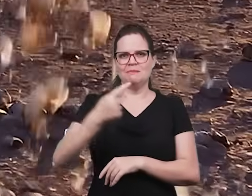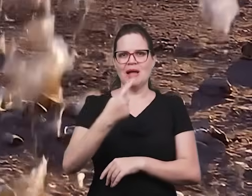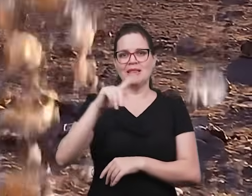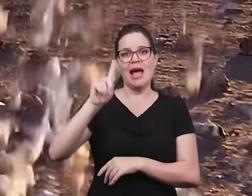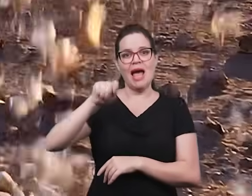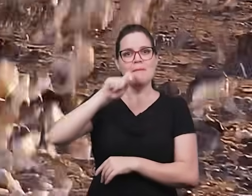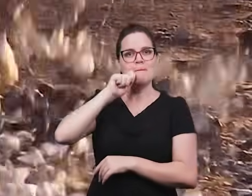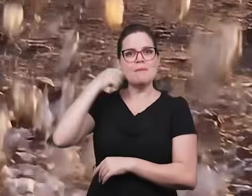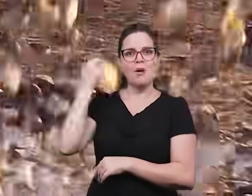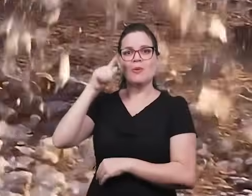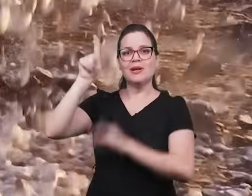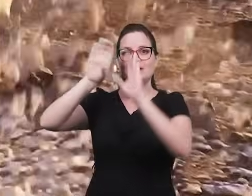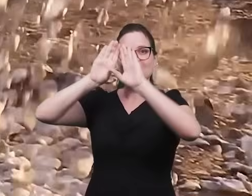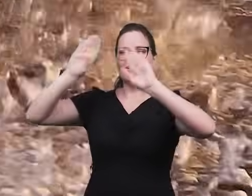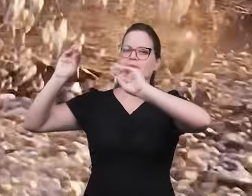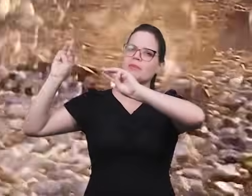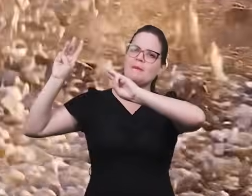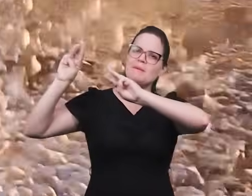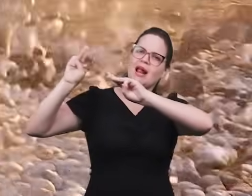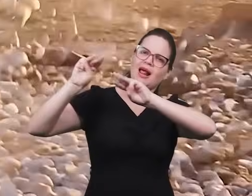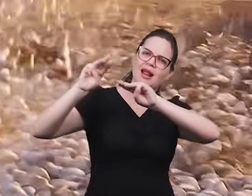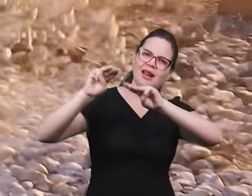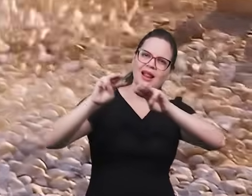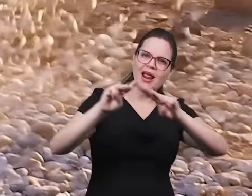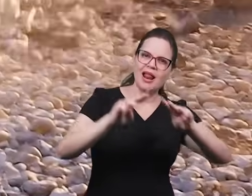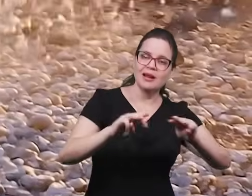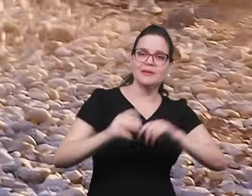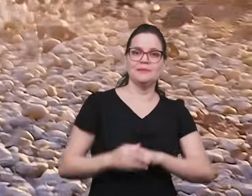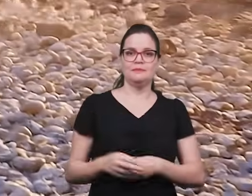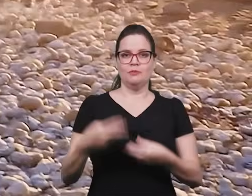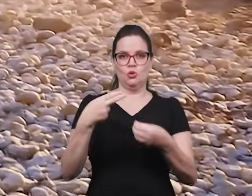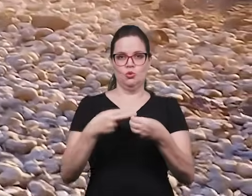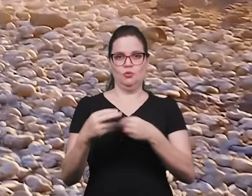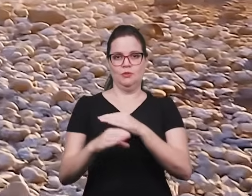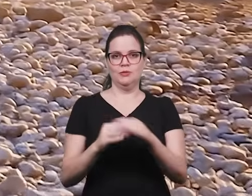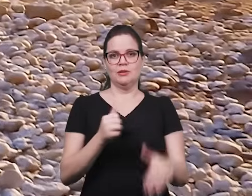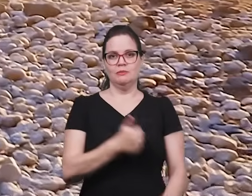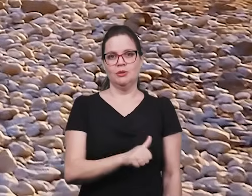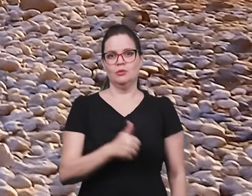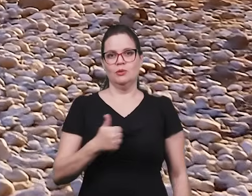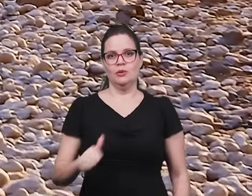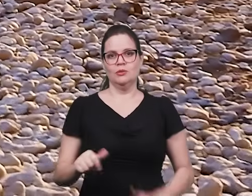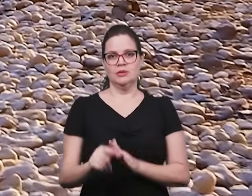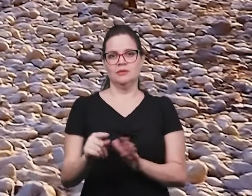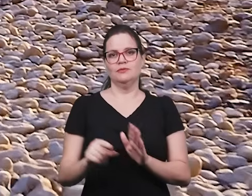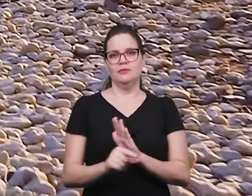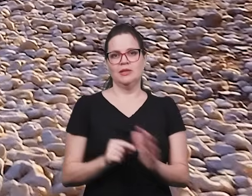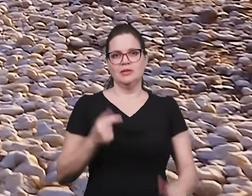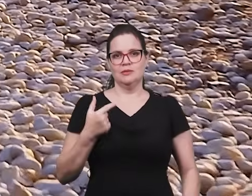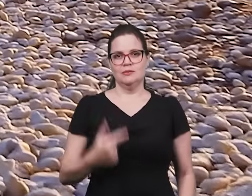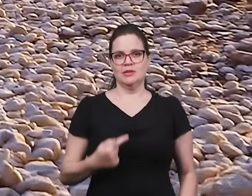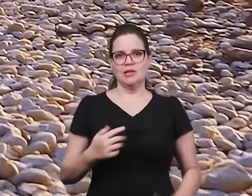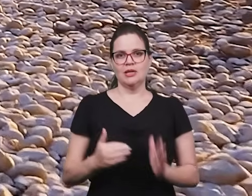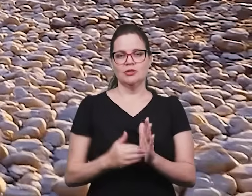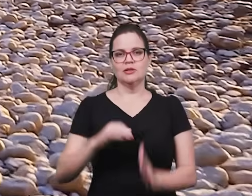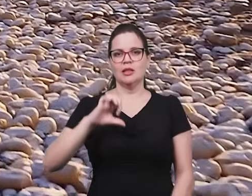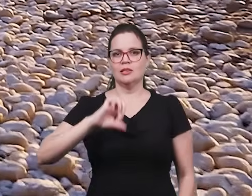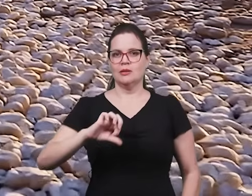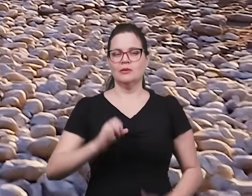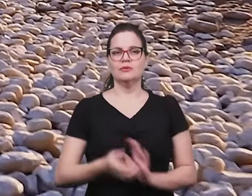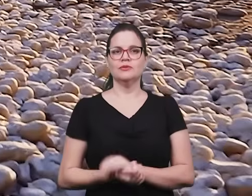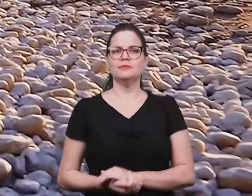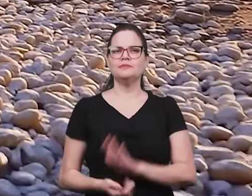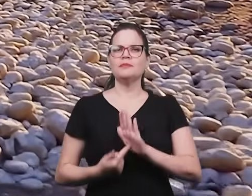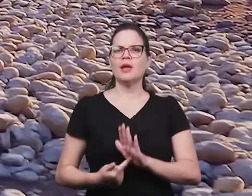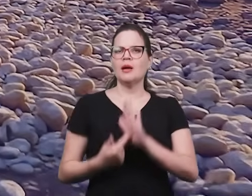que descia do céu. O livro de Números, capítulo 11, versos 7 a 9, apresenta